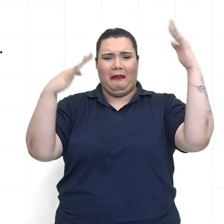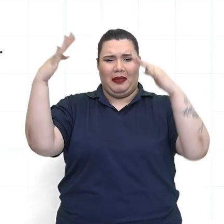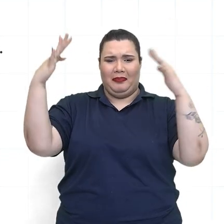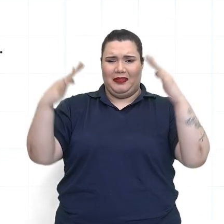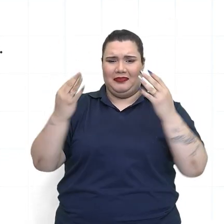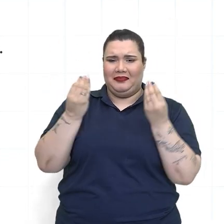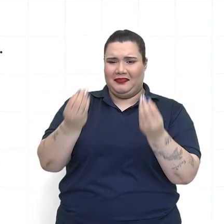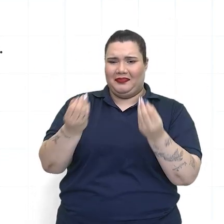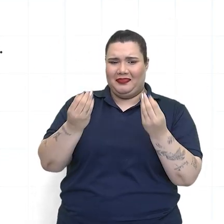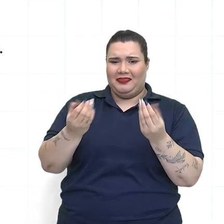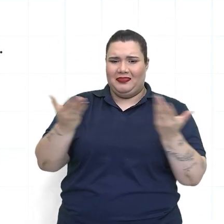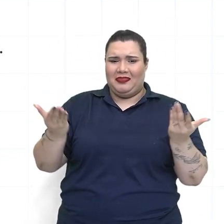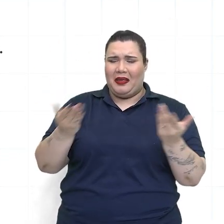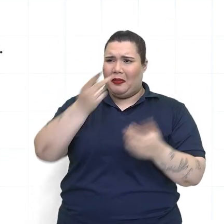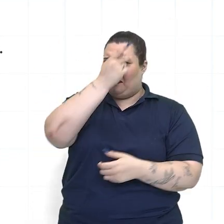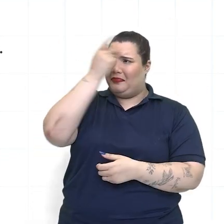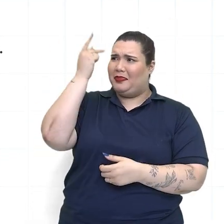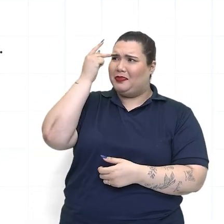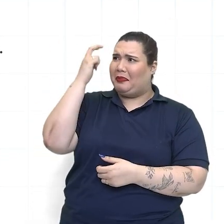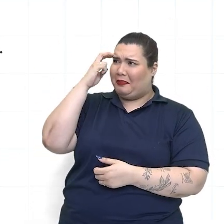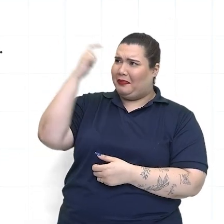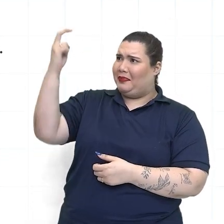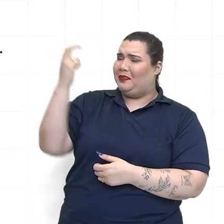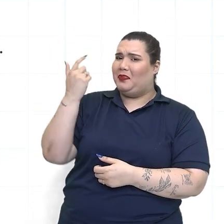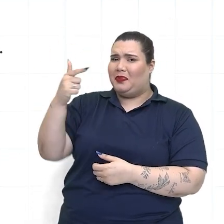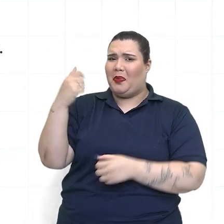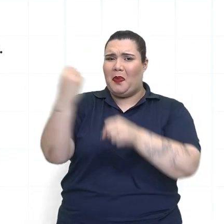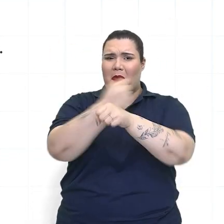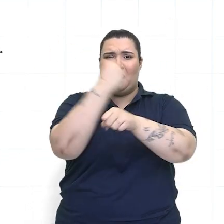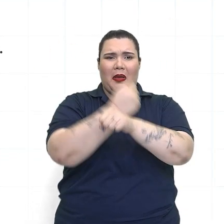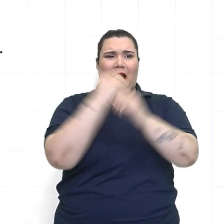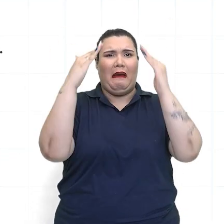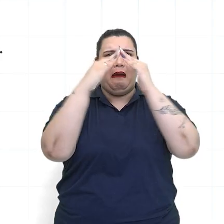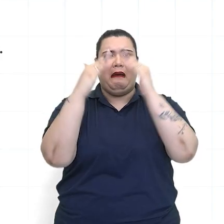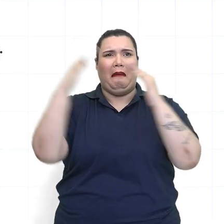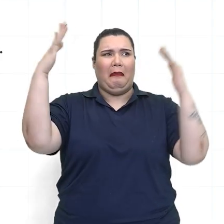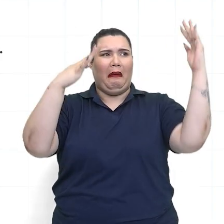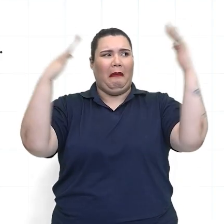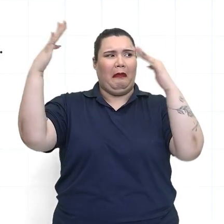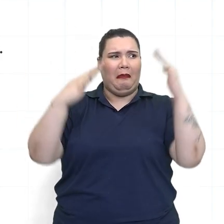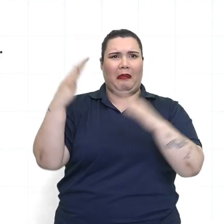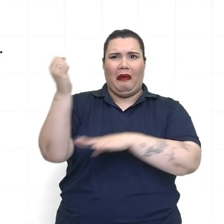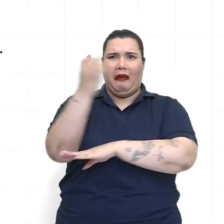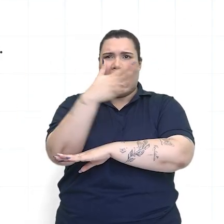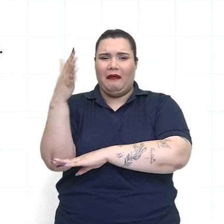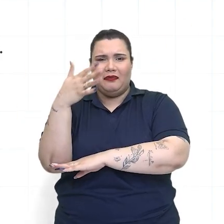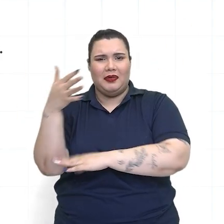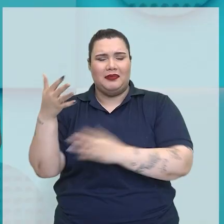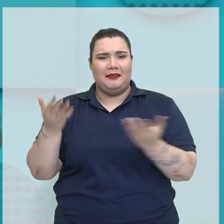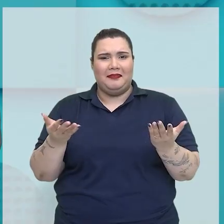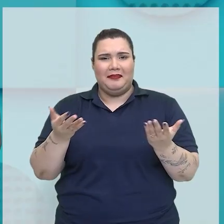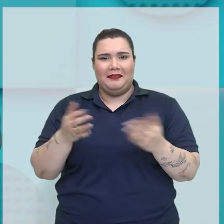Quero dizer, quem tem a cabeça no lugar não constrói uma casa de palha.